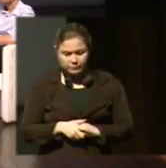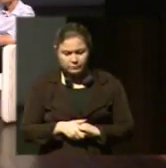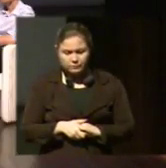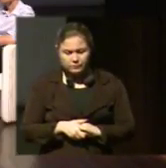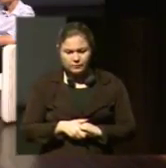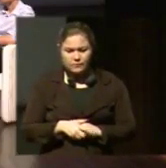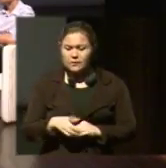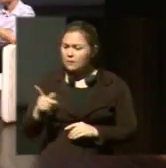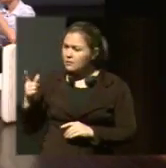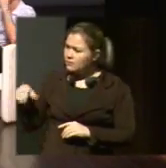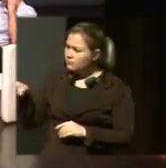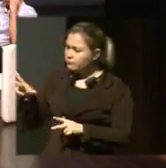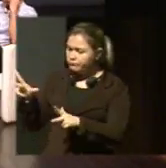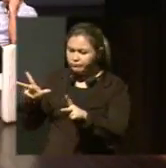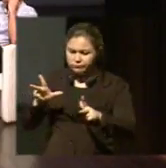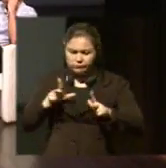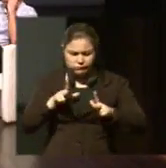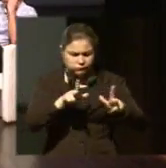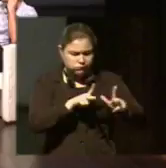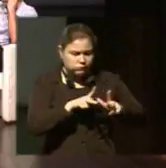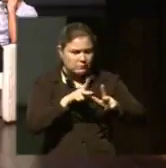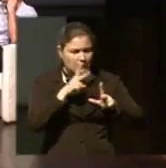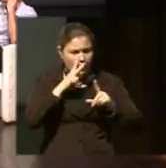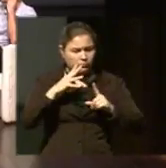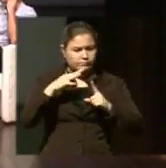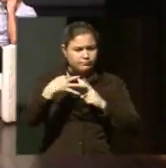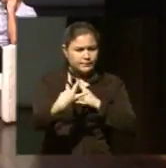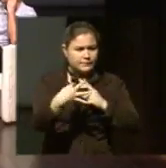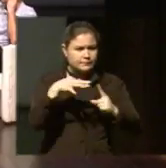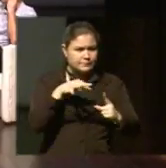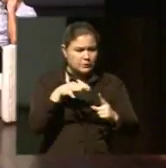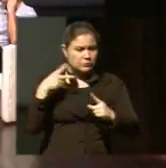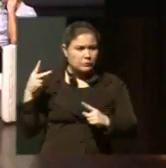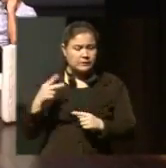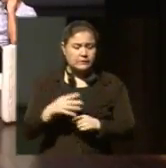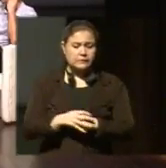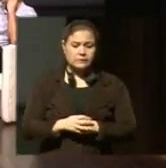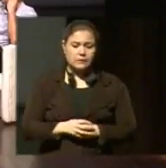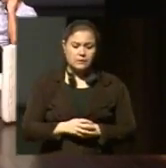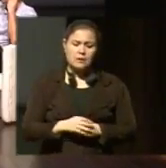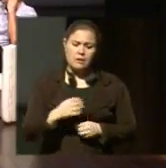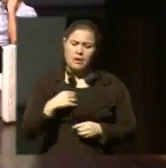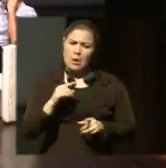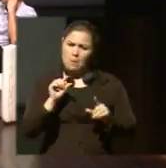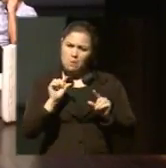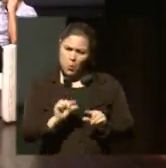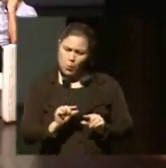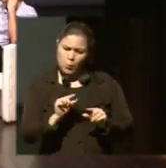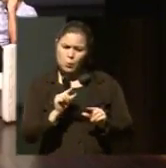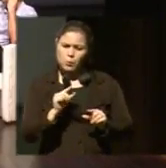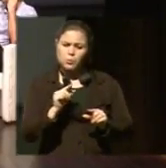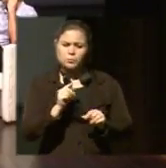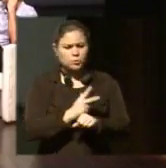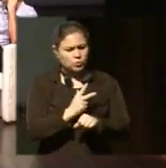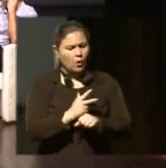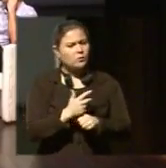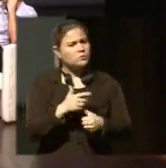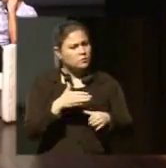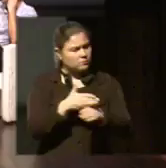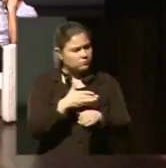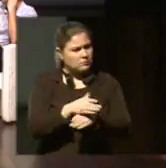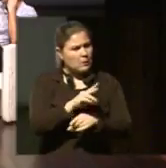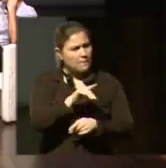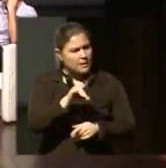Pelo que vocês estão colocando da percepção de vocês, né? São poucos idosos que estão presentes nas mídias,